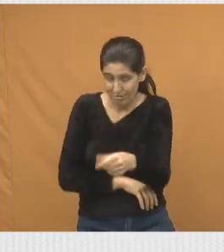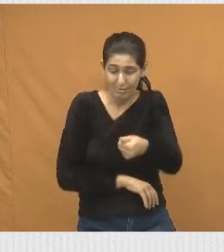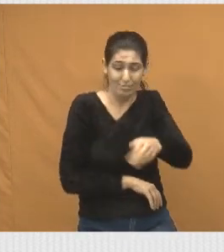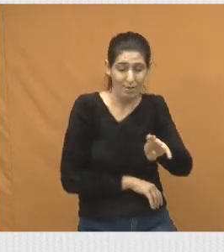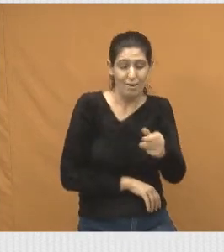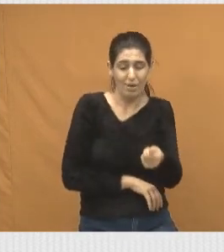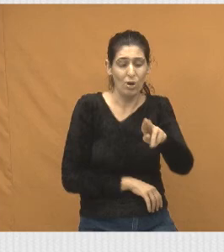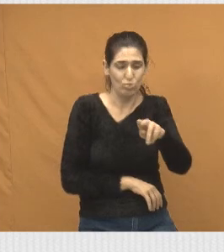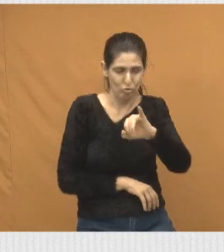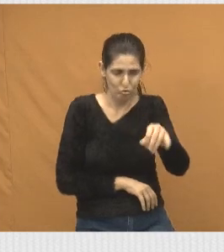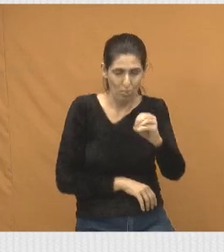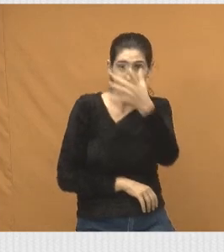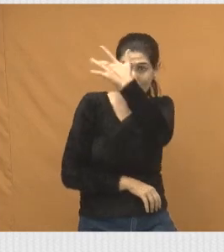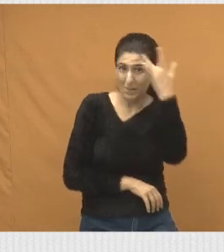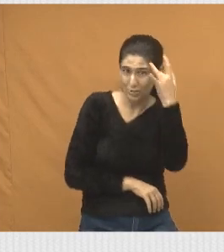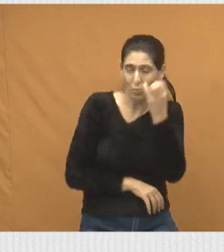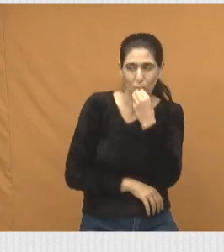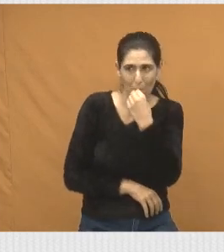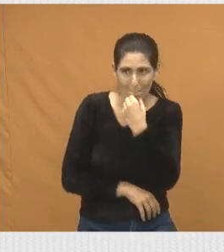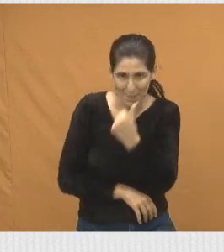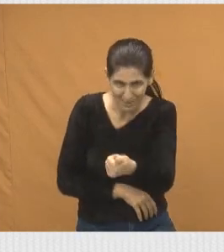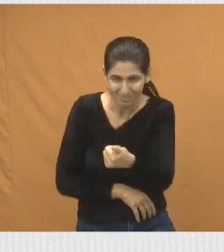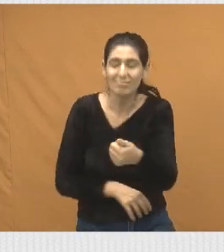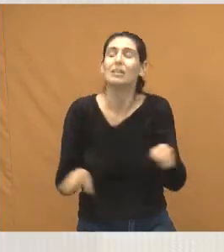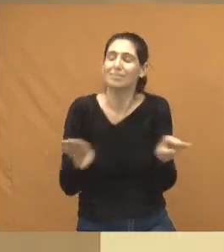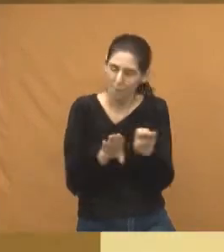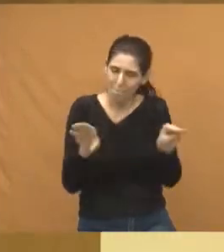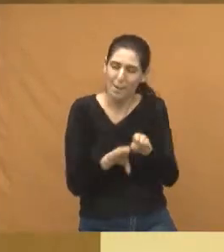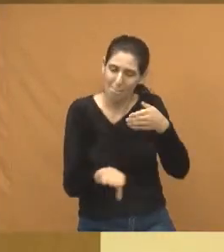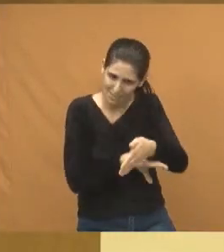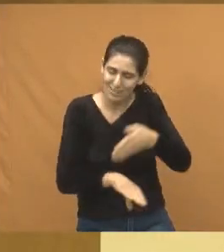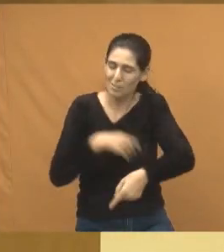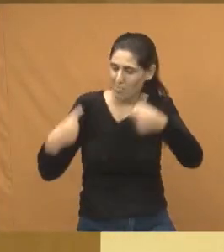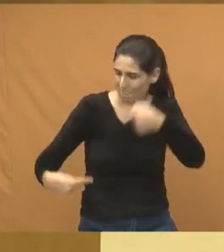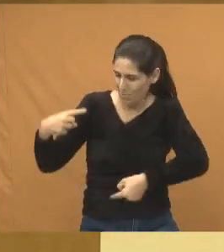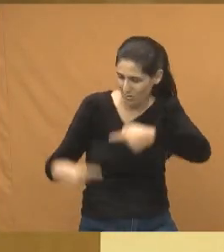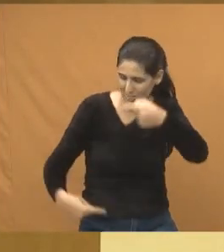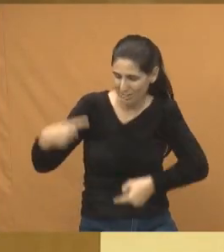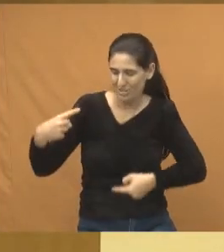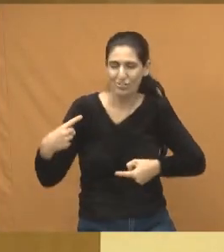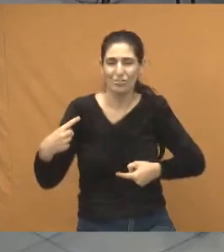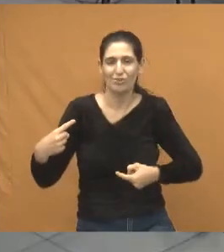trabalho, porque pessoas do bem participam da política também. Muito obrigado, boa tarde, fique com Deus.